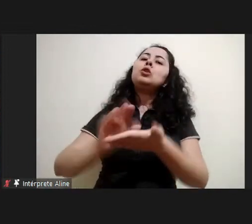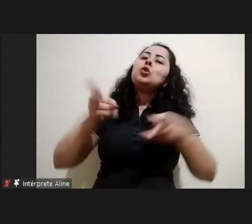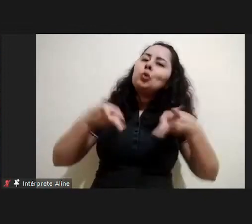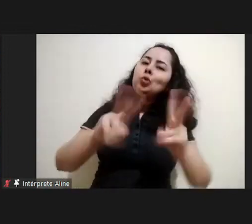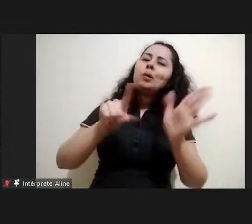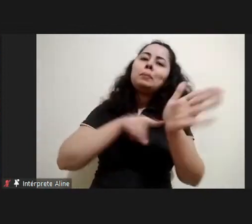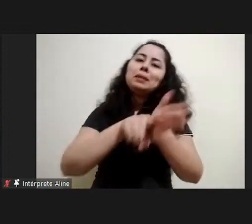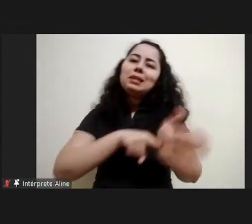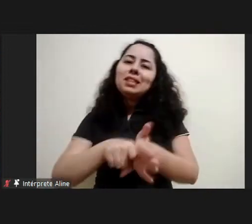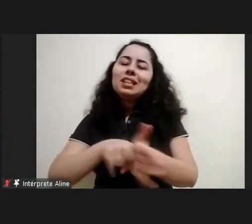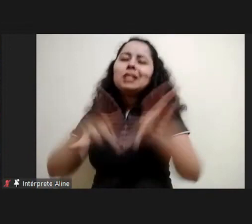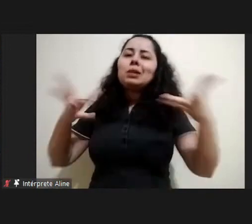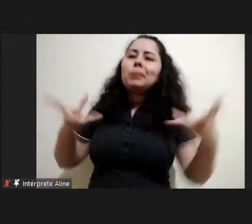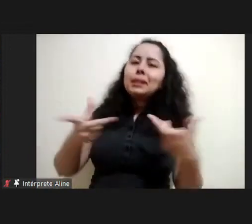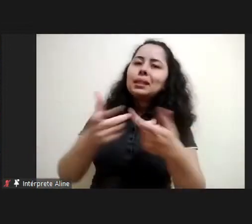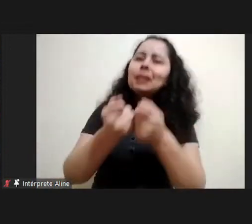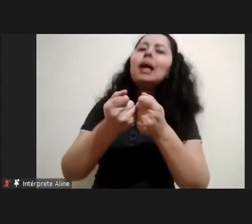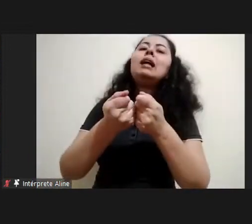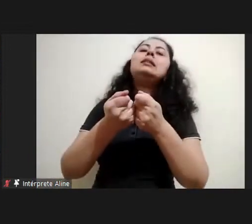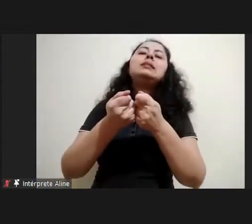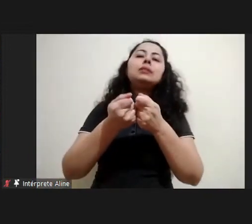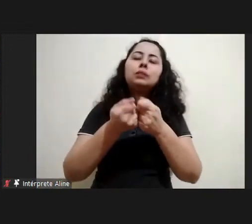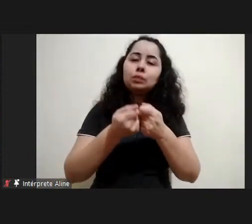nossas instituições.